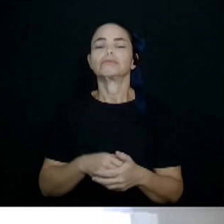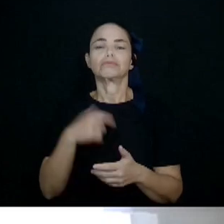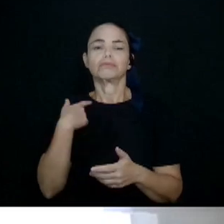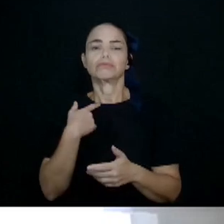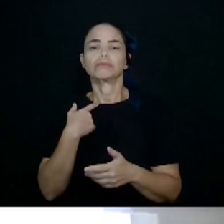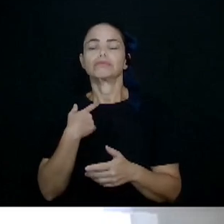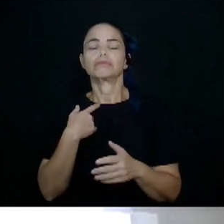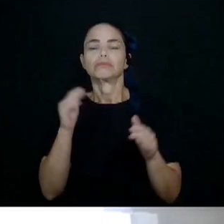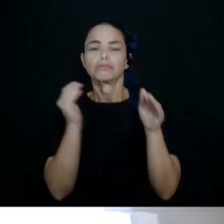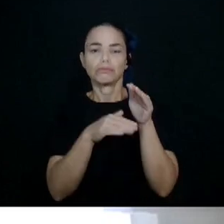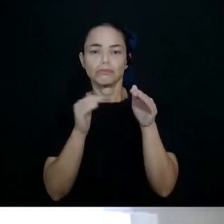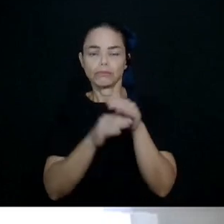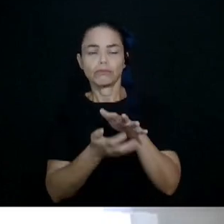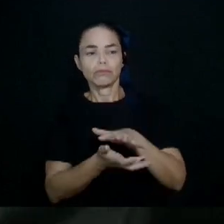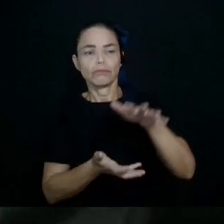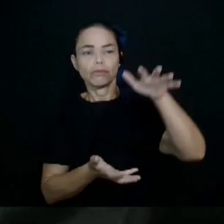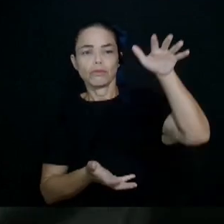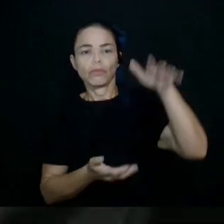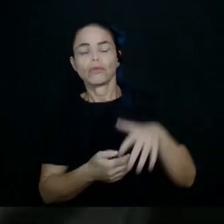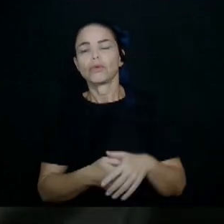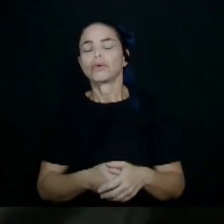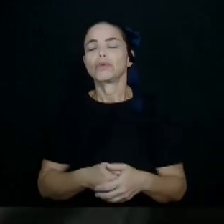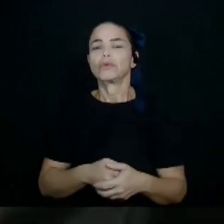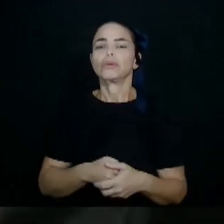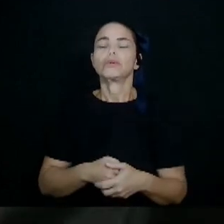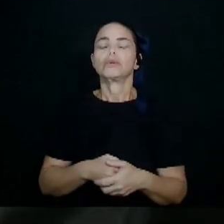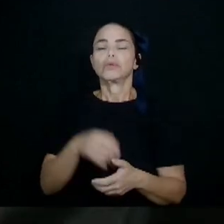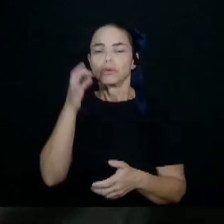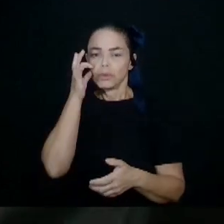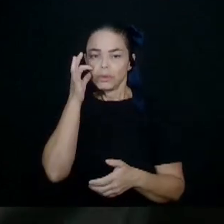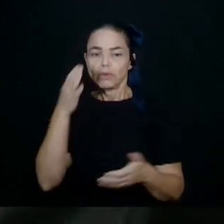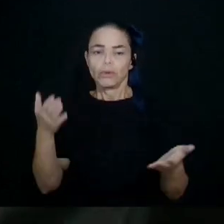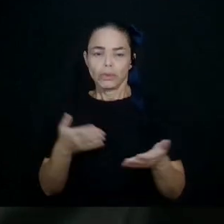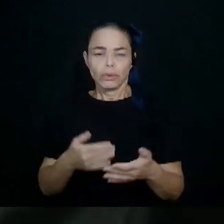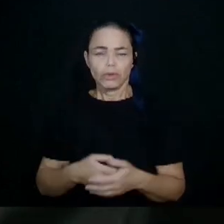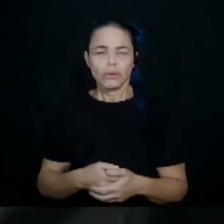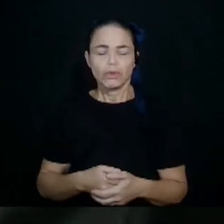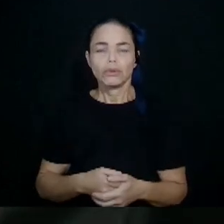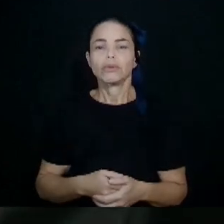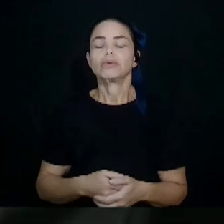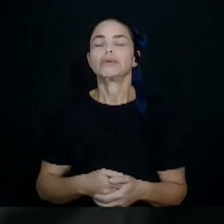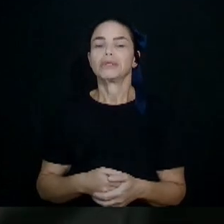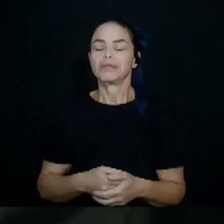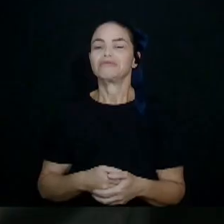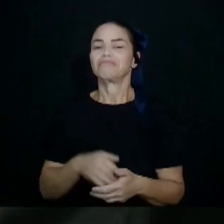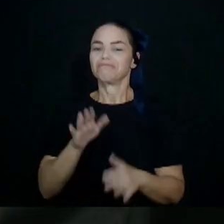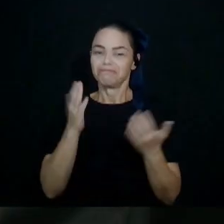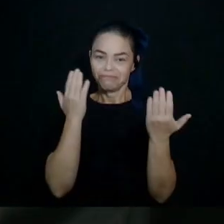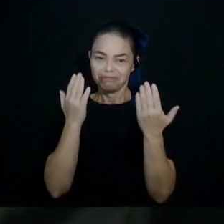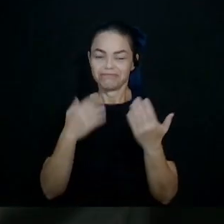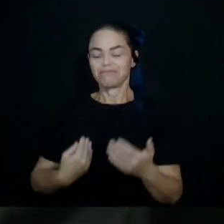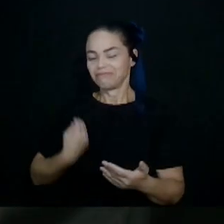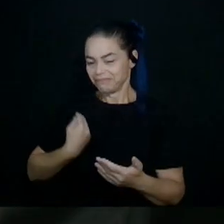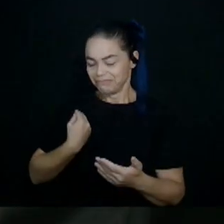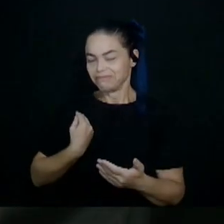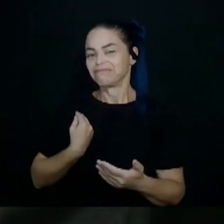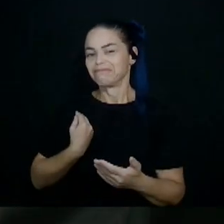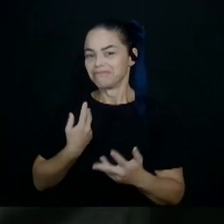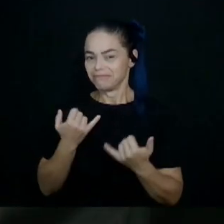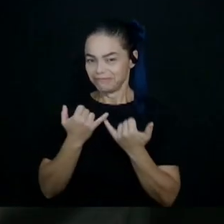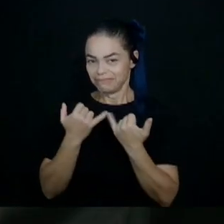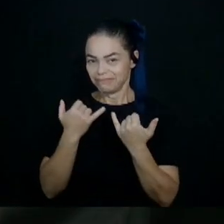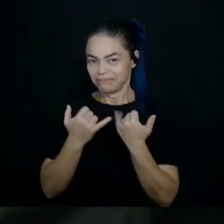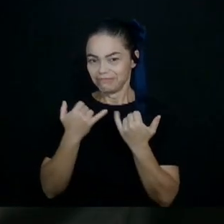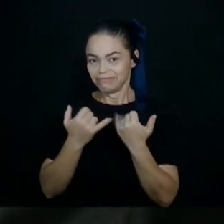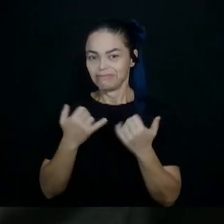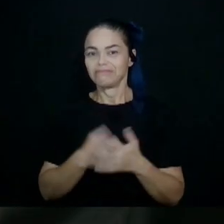acumulação. Excelente. Agora, quem está assistindo a gente e desconfia que está vivendo uma situação parecida com